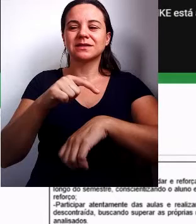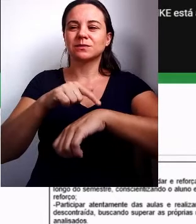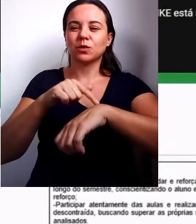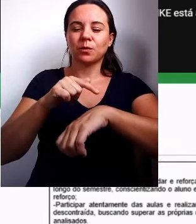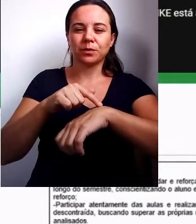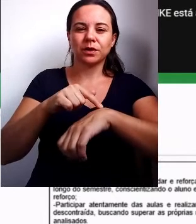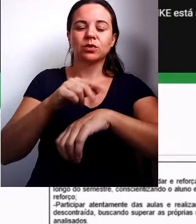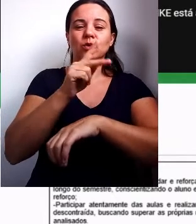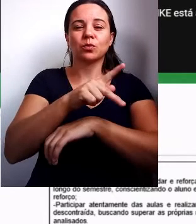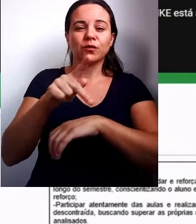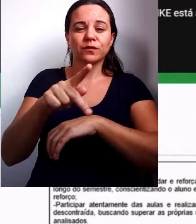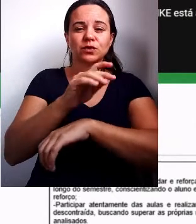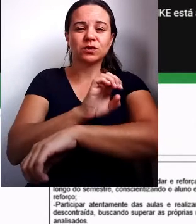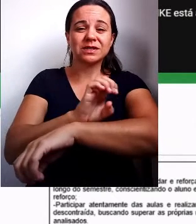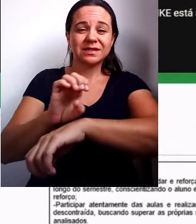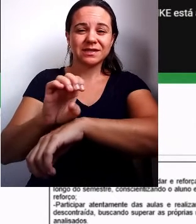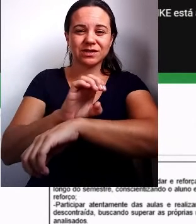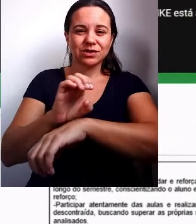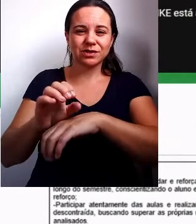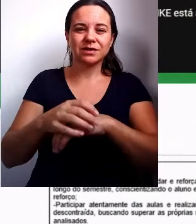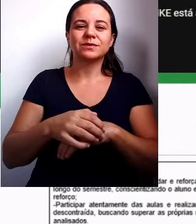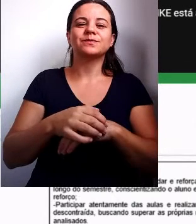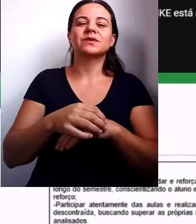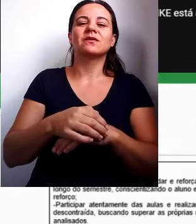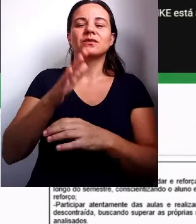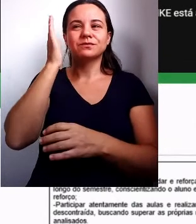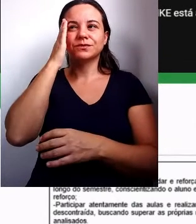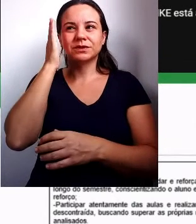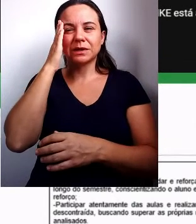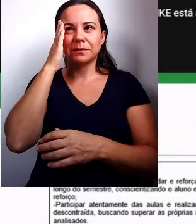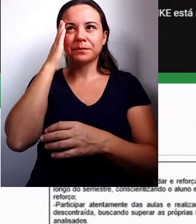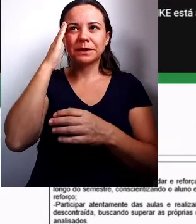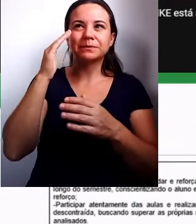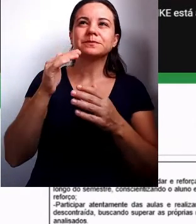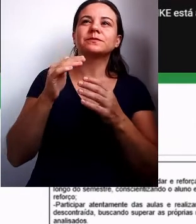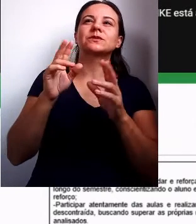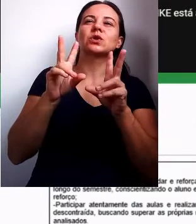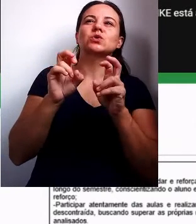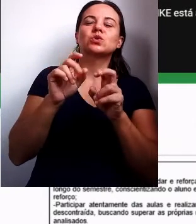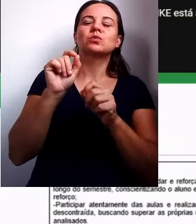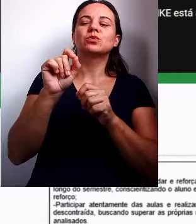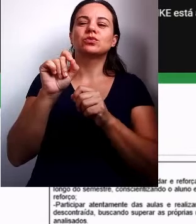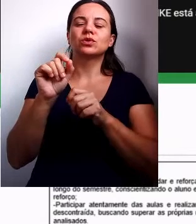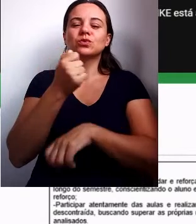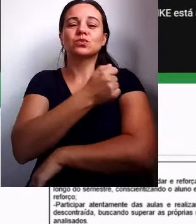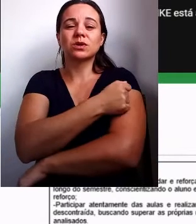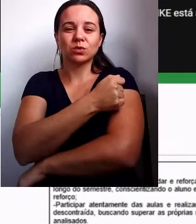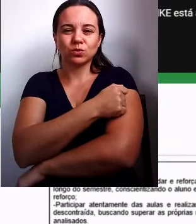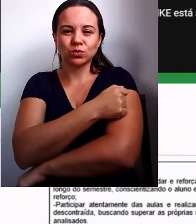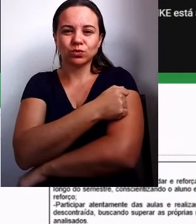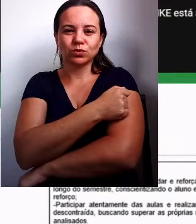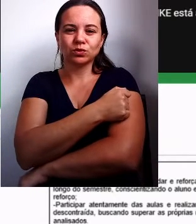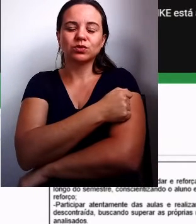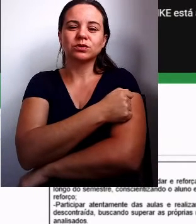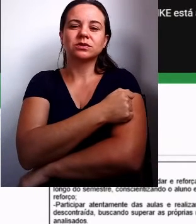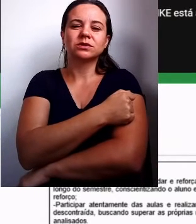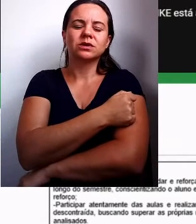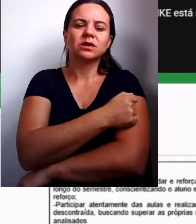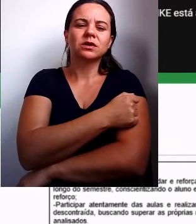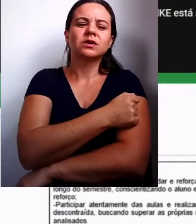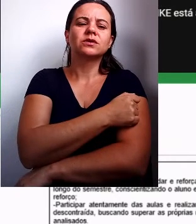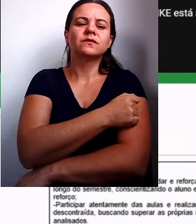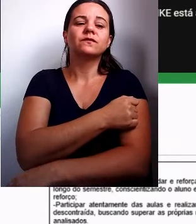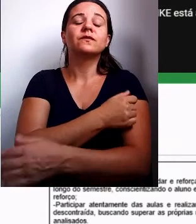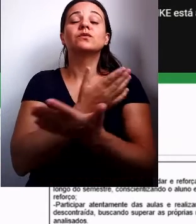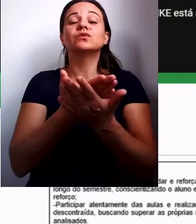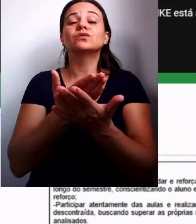os estagiários vão tomar posse do que os alunos já conhecem sobre o assunto que será